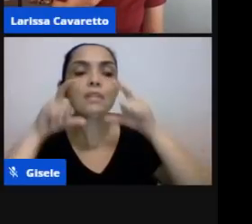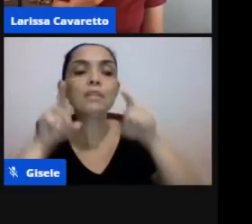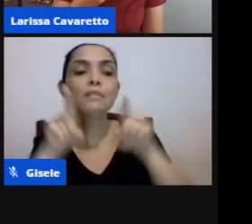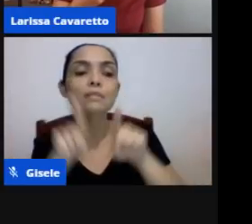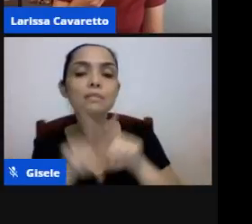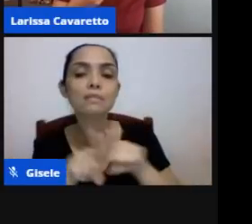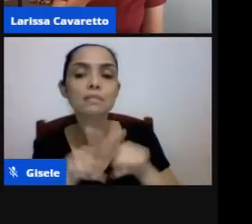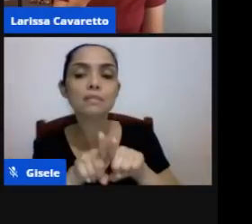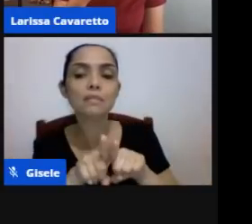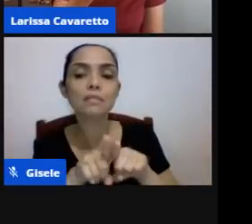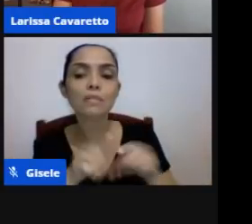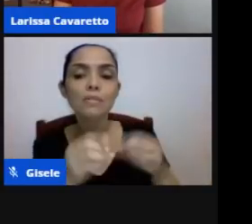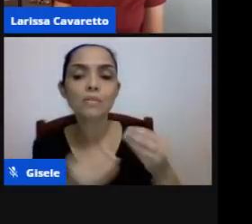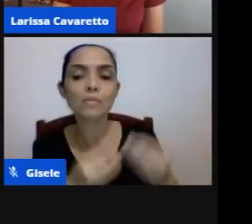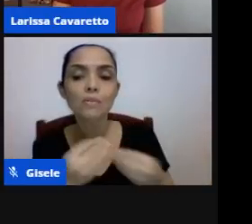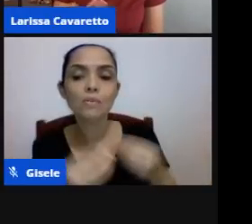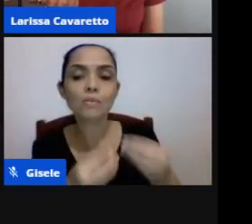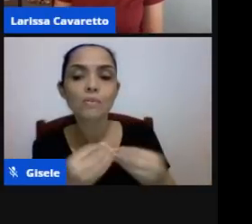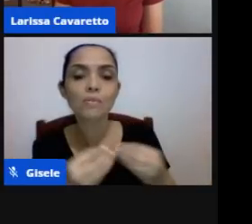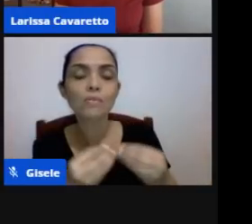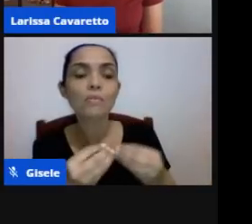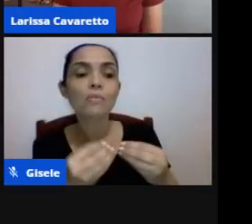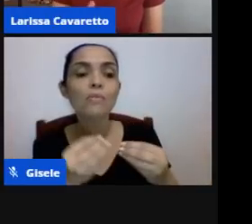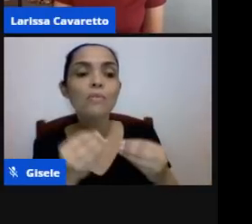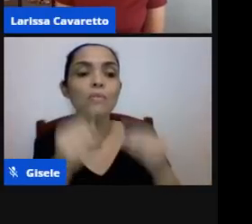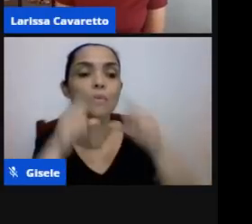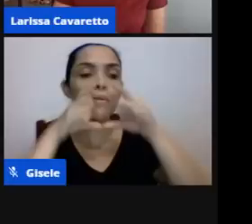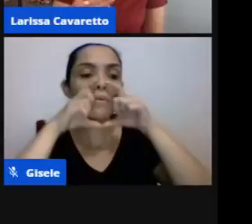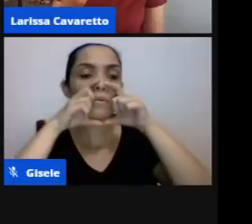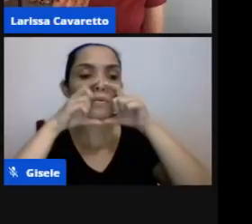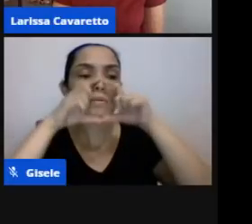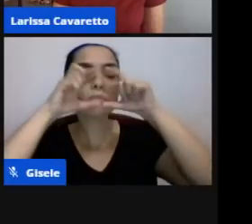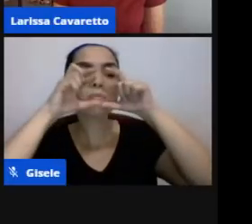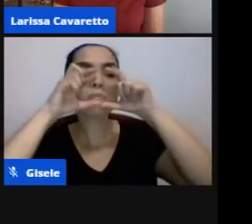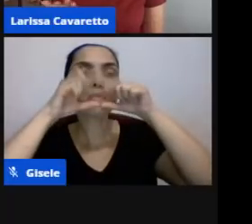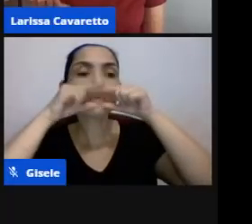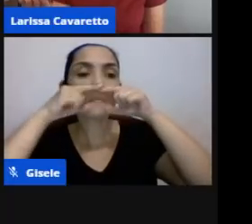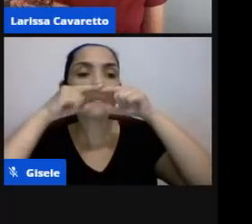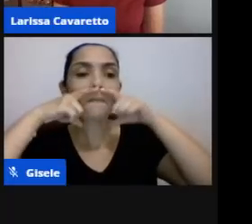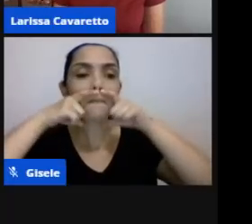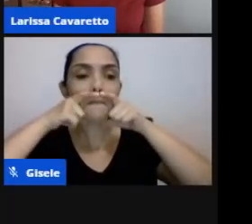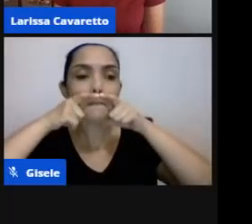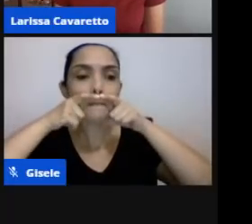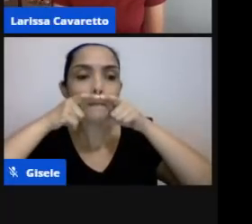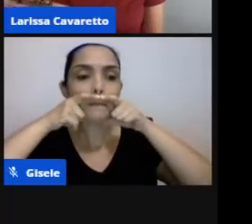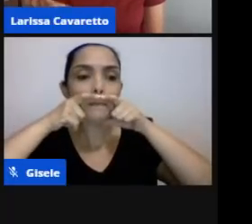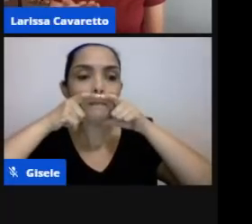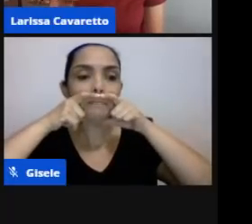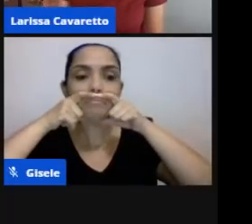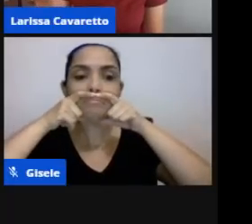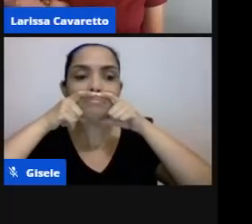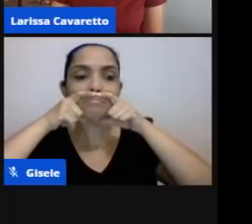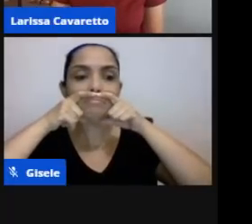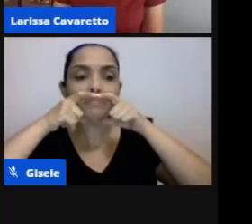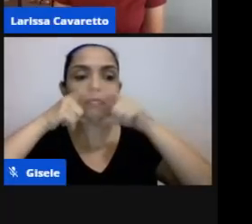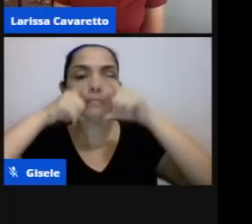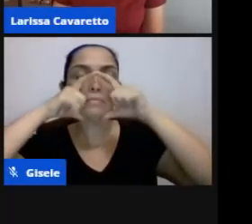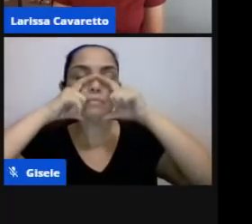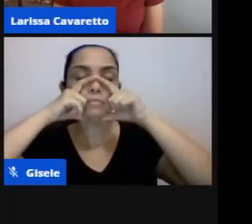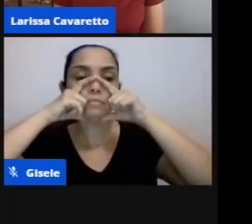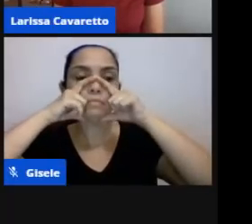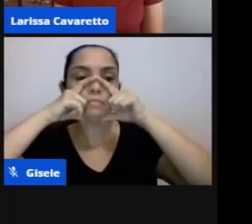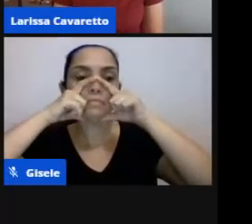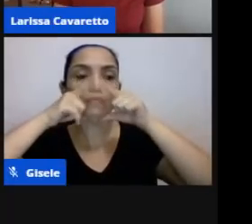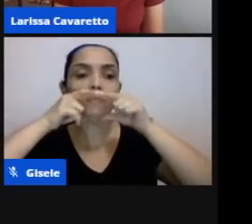óbvio, com o nariz de fora, né? A gente vê muita gente na rua usando a máscara com o nariz de fora. Ela não tem eficácia nenhuma